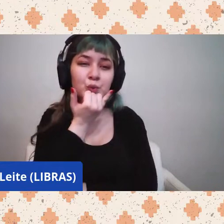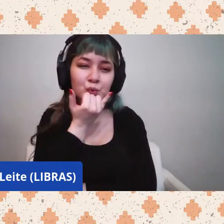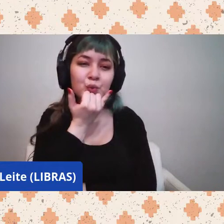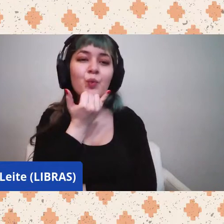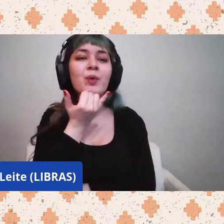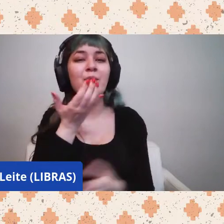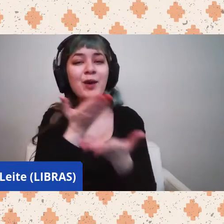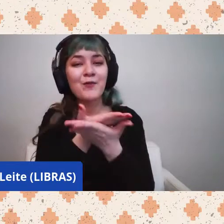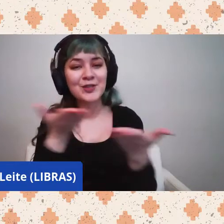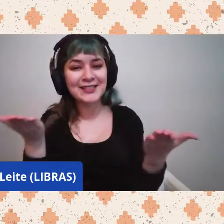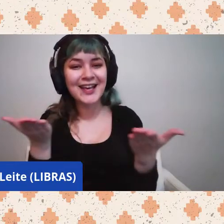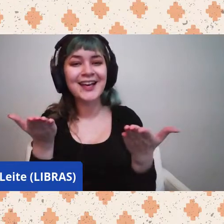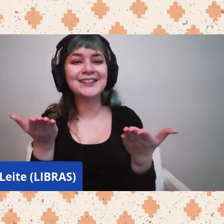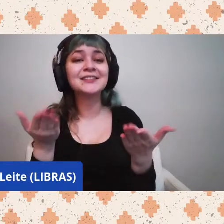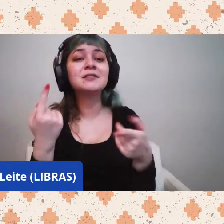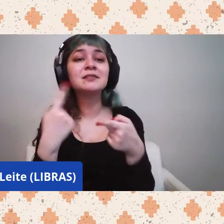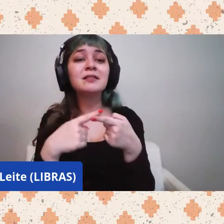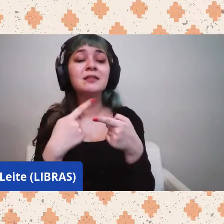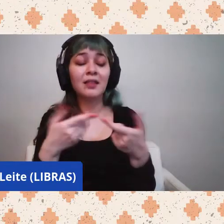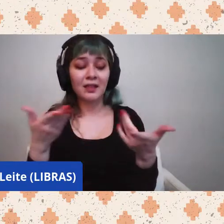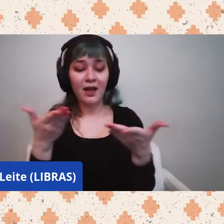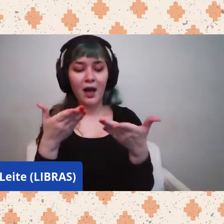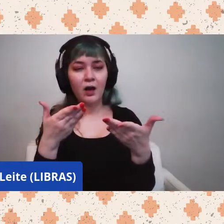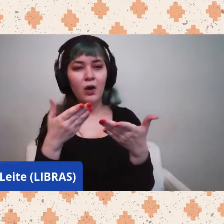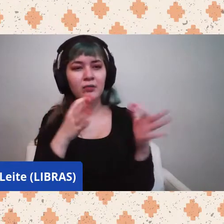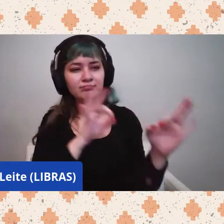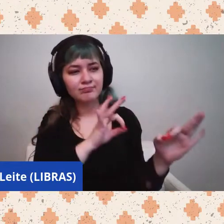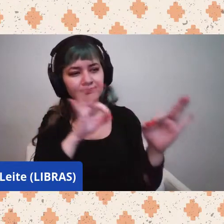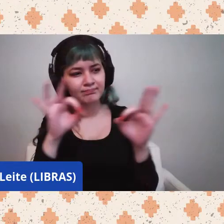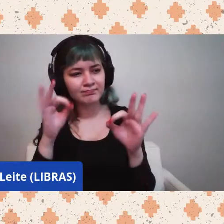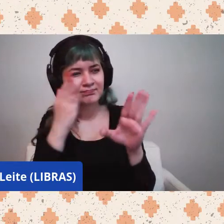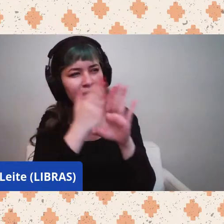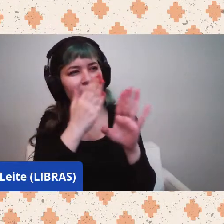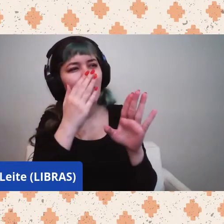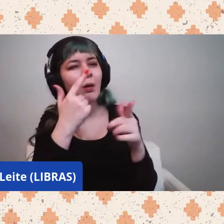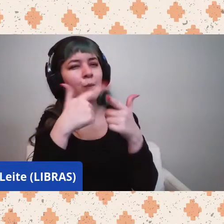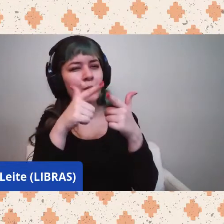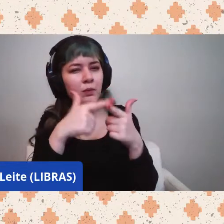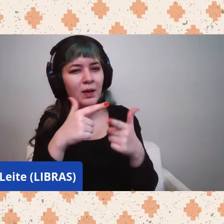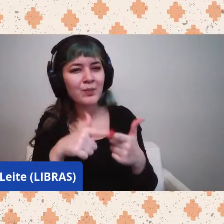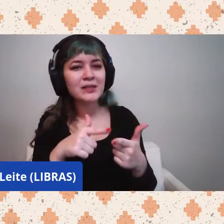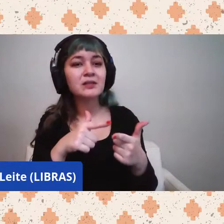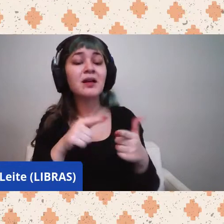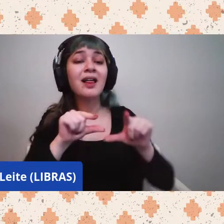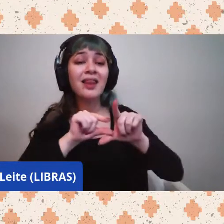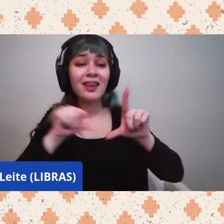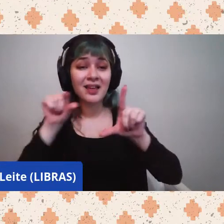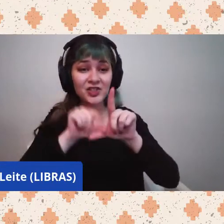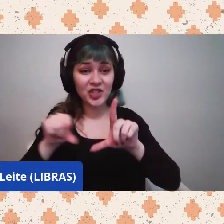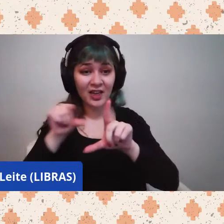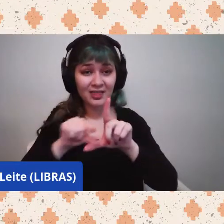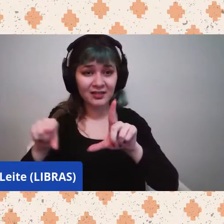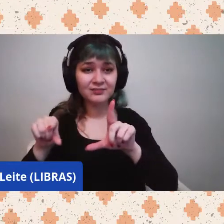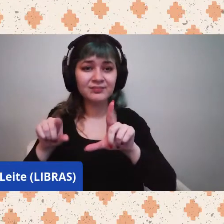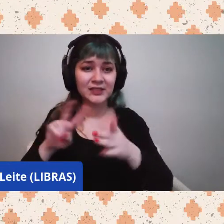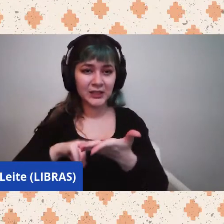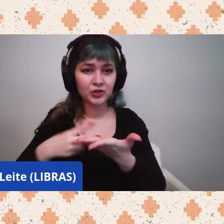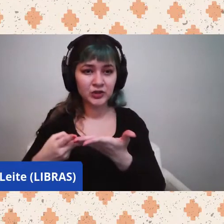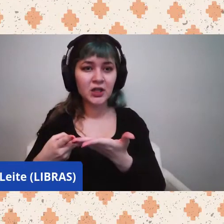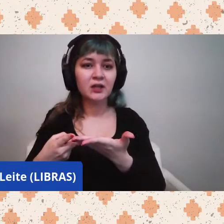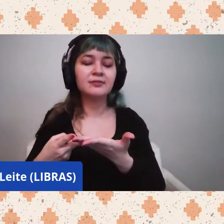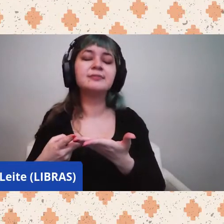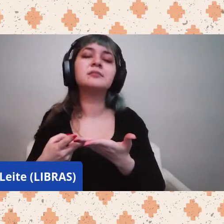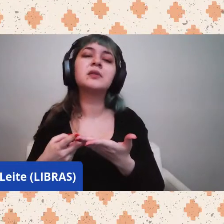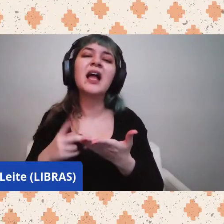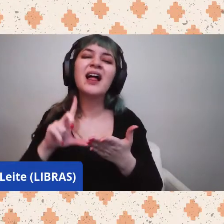para vocês. A gente agora, acompanhando, viu alguns dos problemas no que diz respeito à tradução. A gente